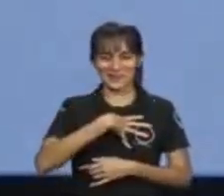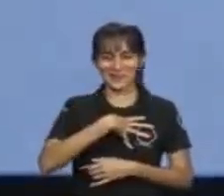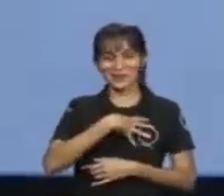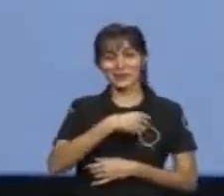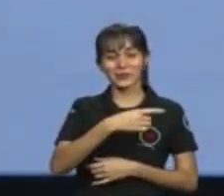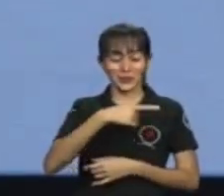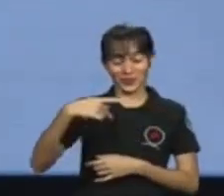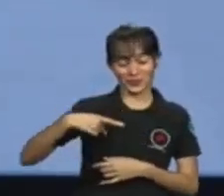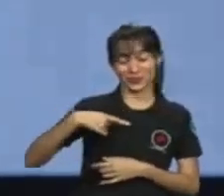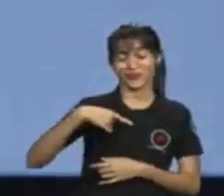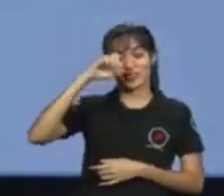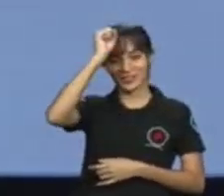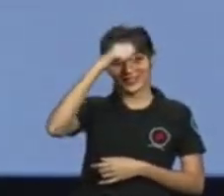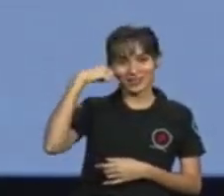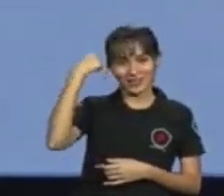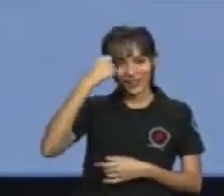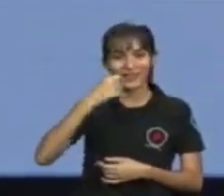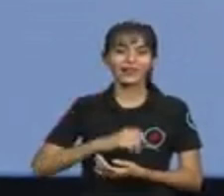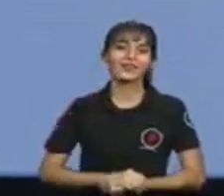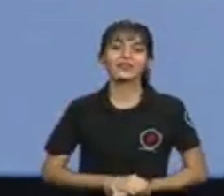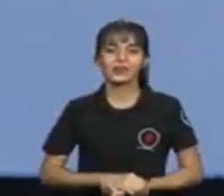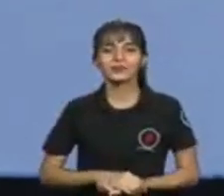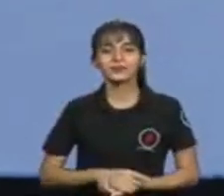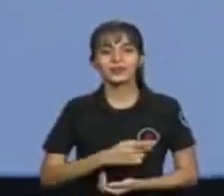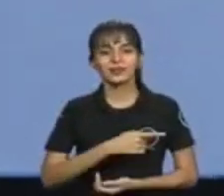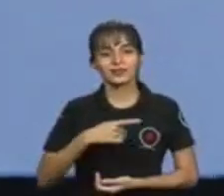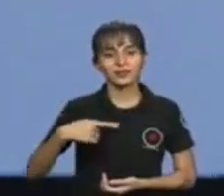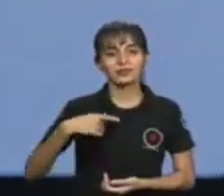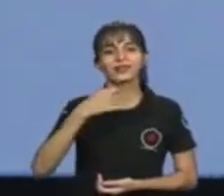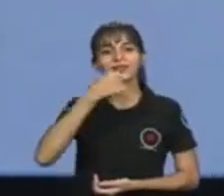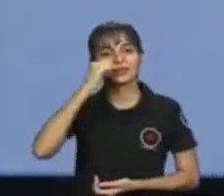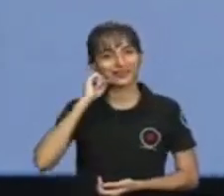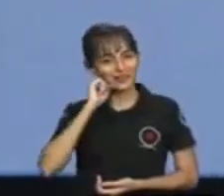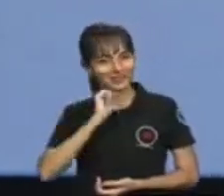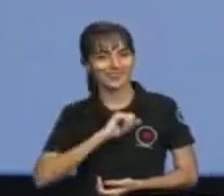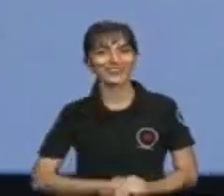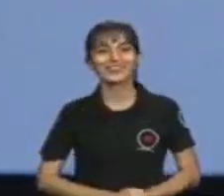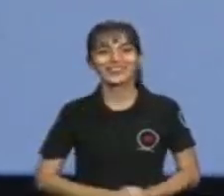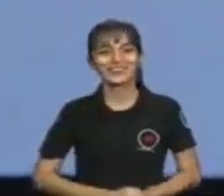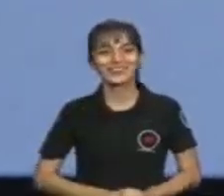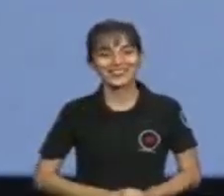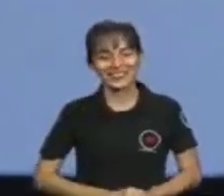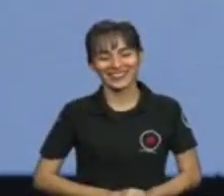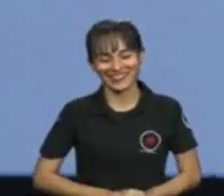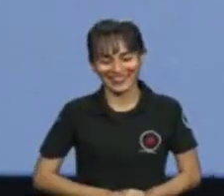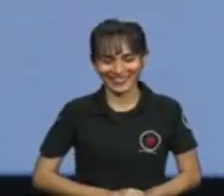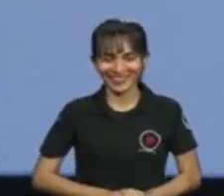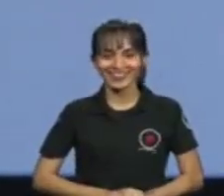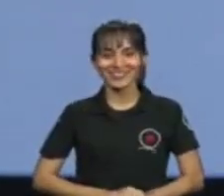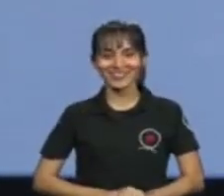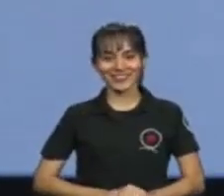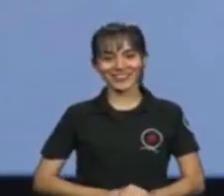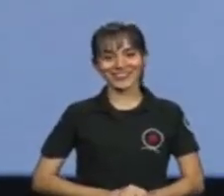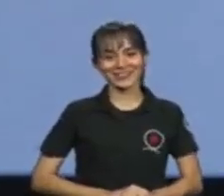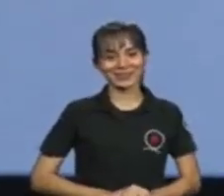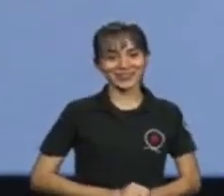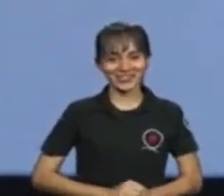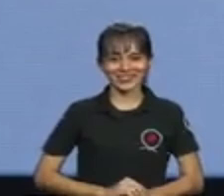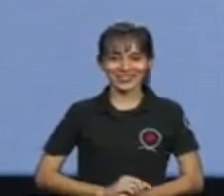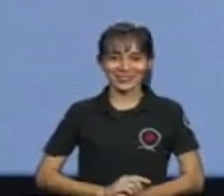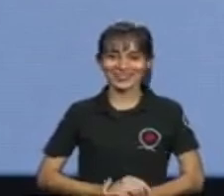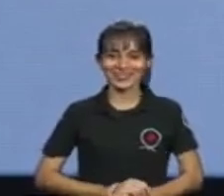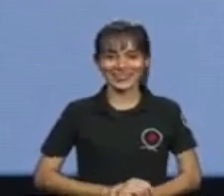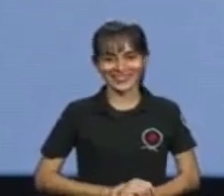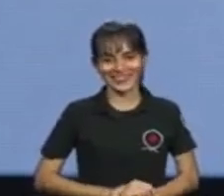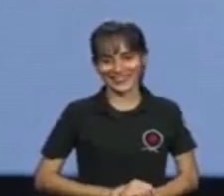eles estão grandes. E dizer que a pastora Elisete é uma mulher do Senhor, vocês a conhecem melhor do que eu, uma